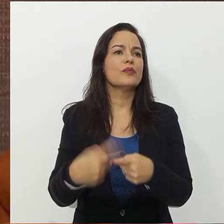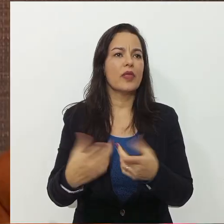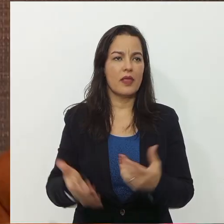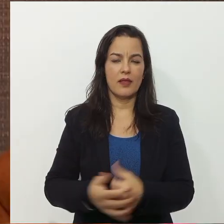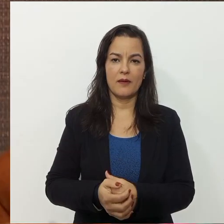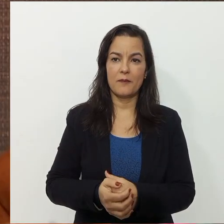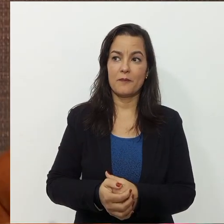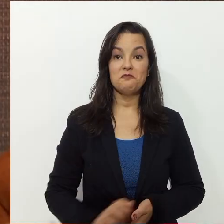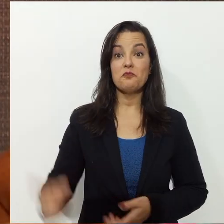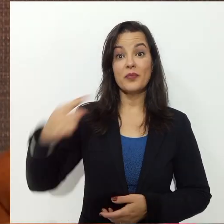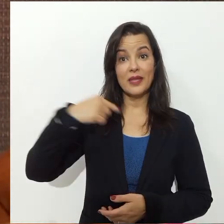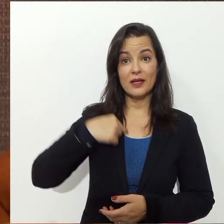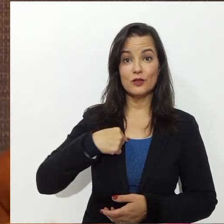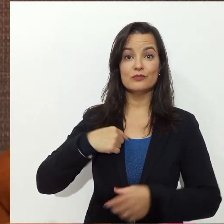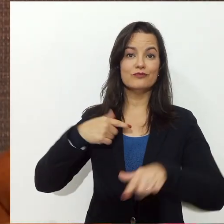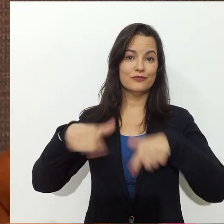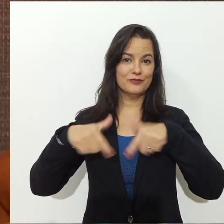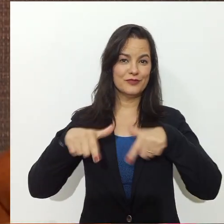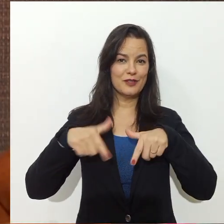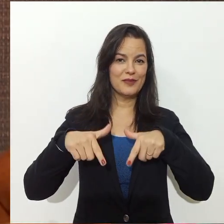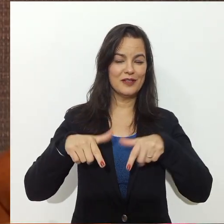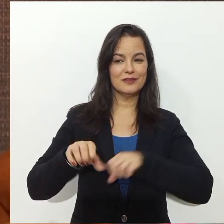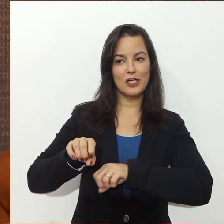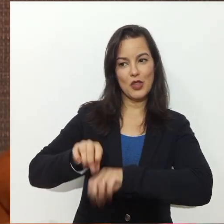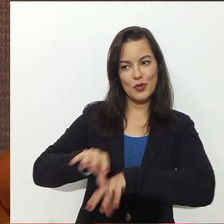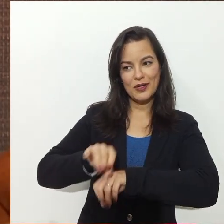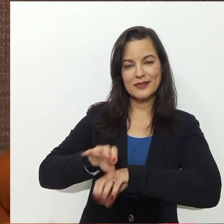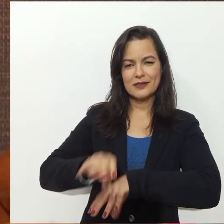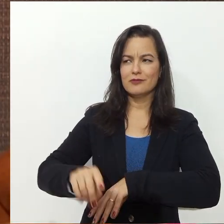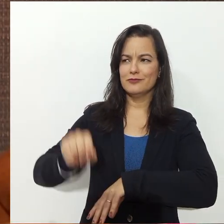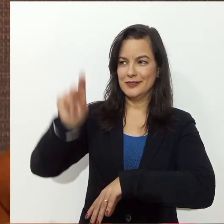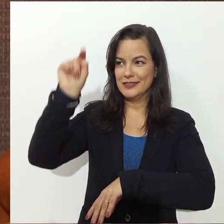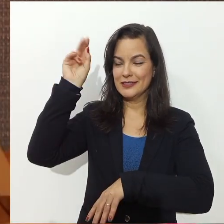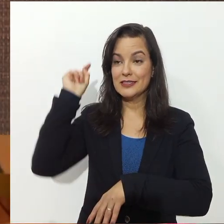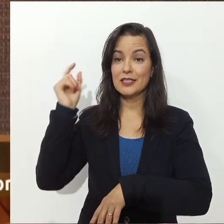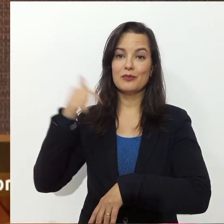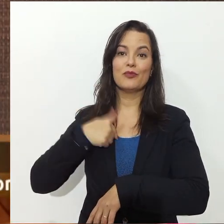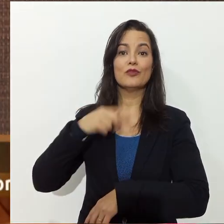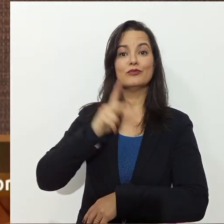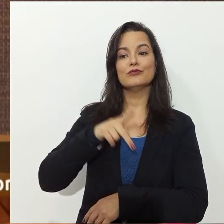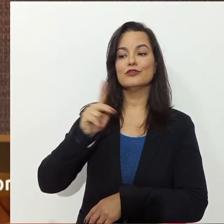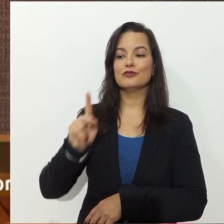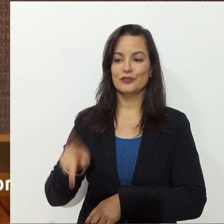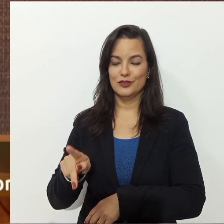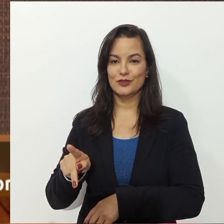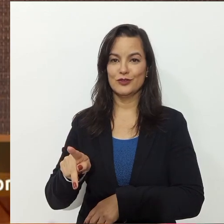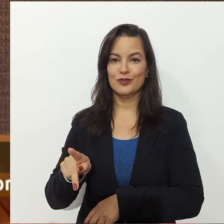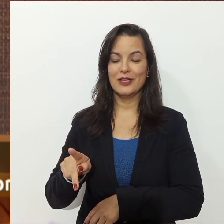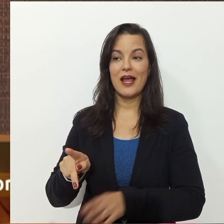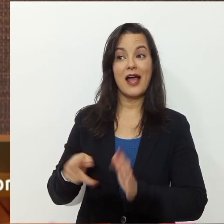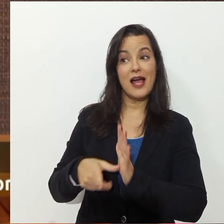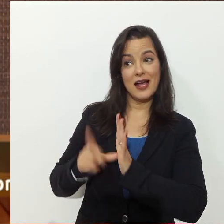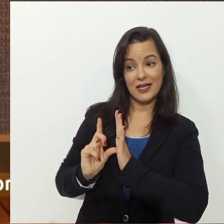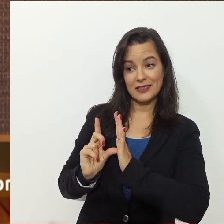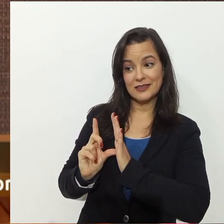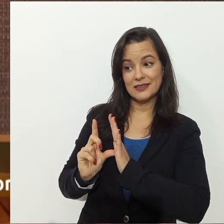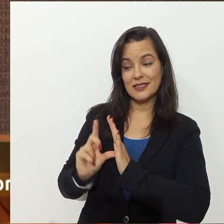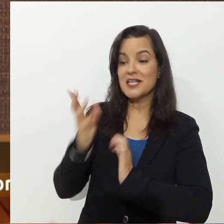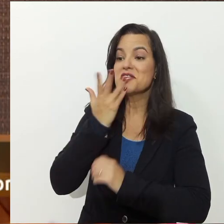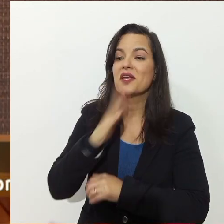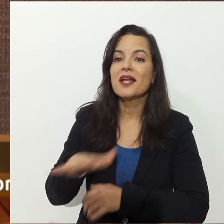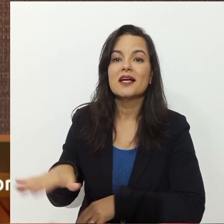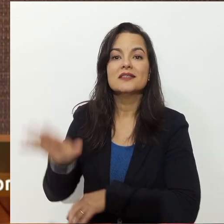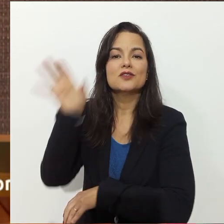Bem, eu trabalho com educação, sou professora, era professora de crianças ouvintes, né?